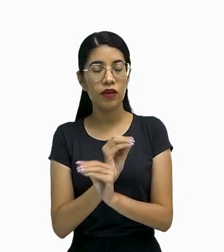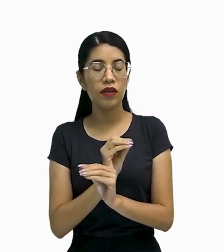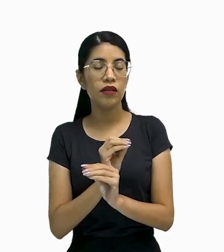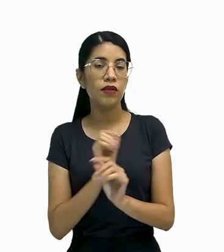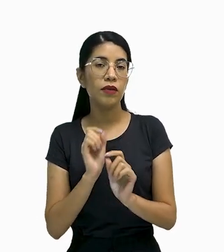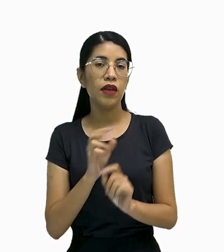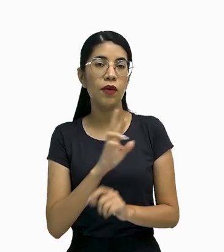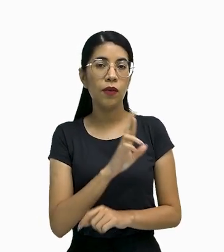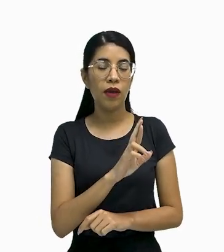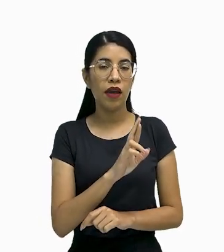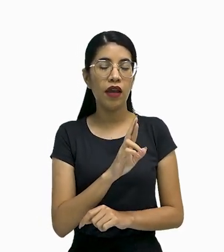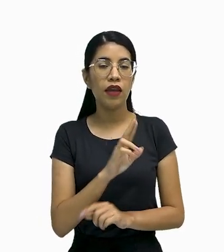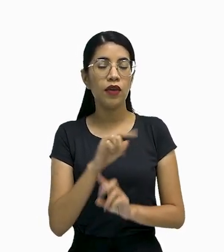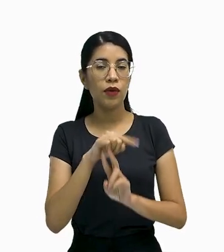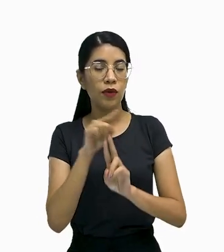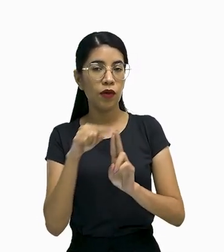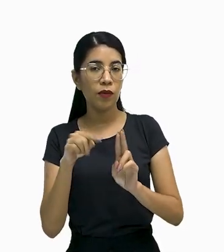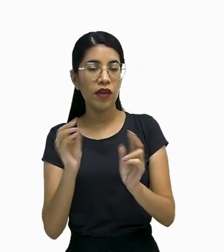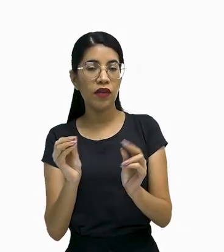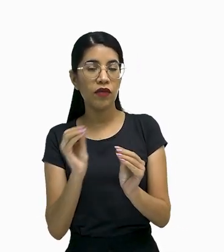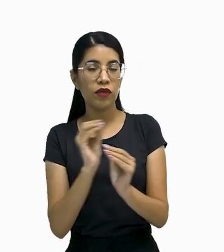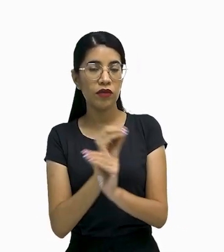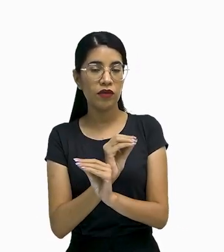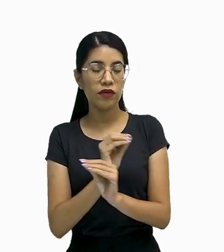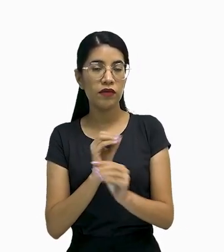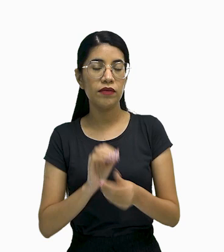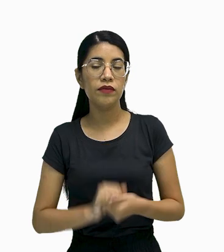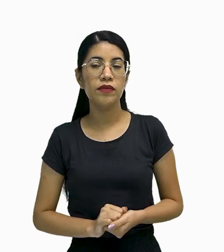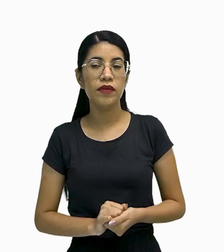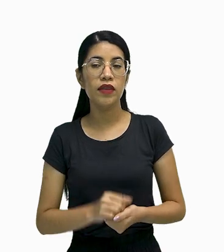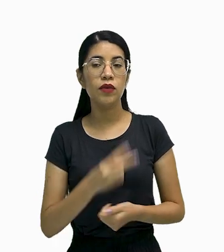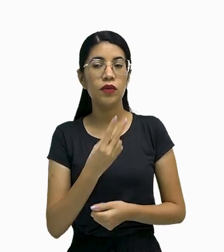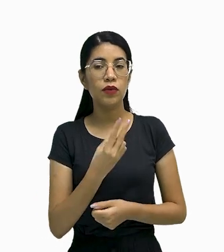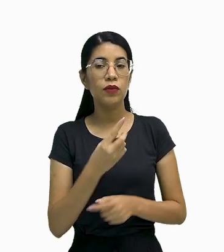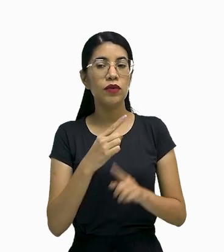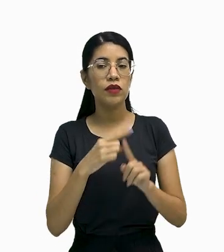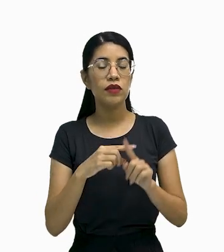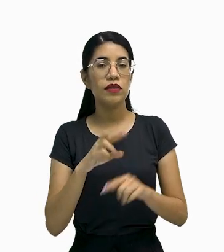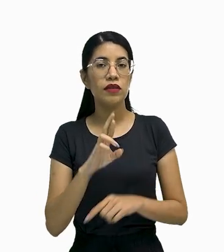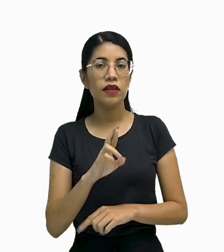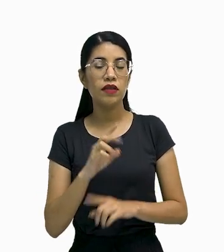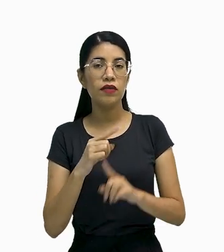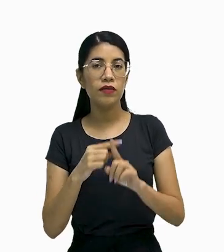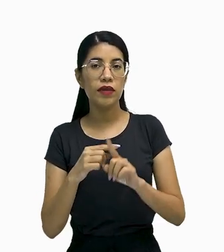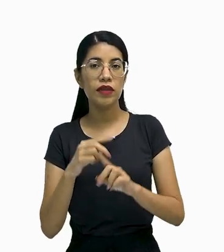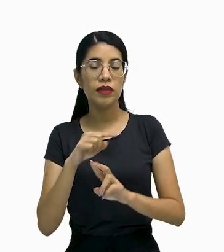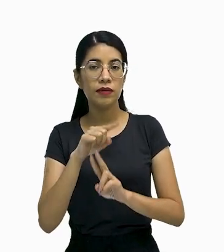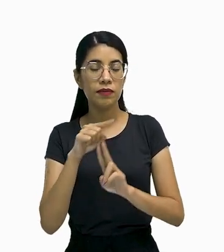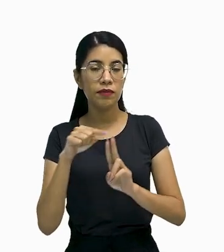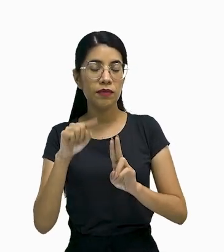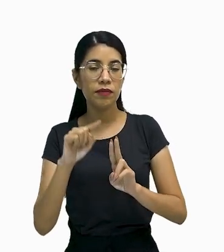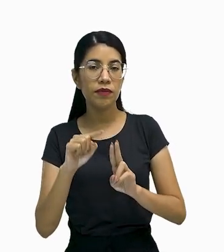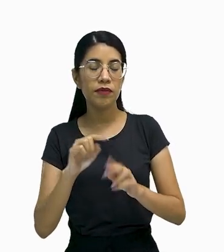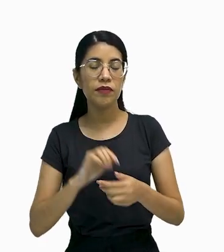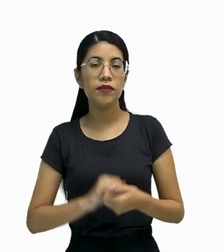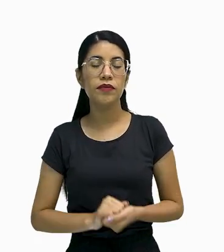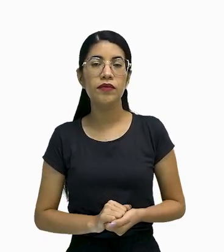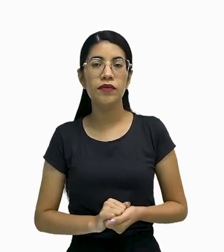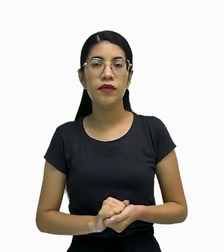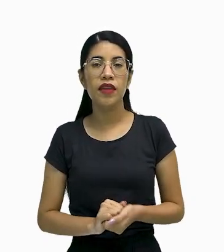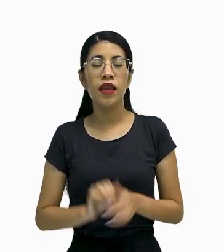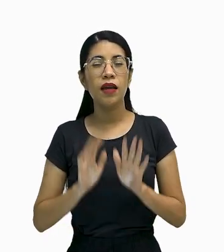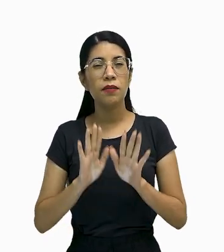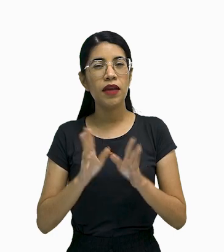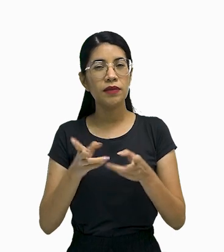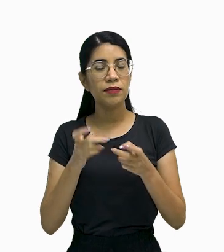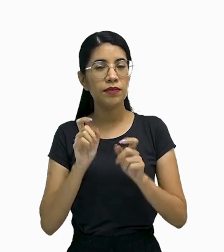π. Dessa maneira, a gente vai ter 2 vezes r vezes π. Mas, pessoal, acompanha aqui